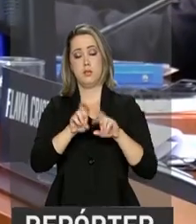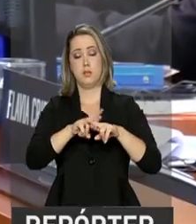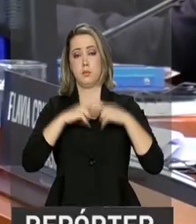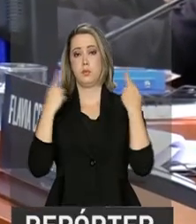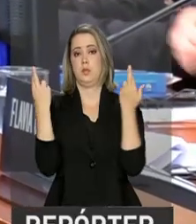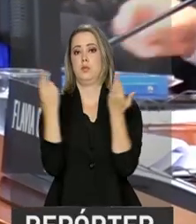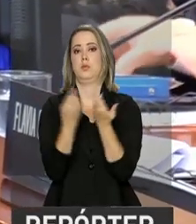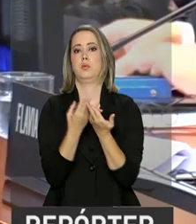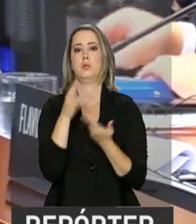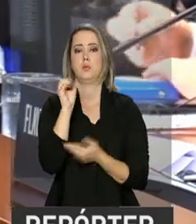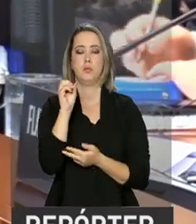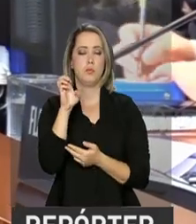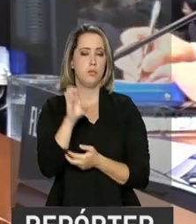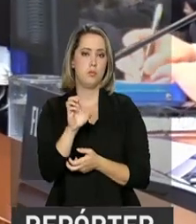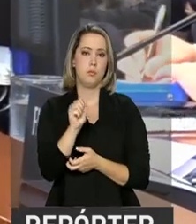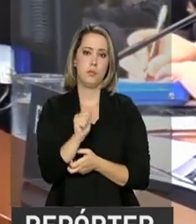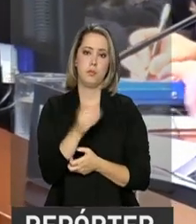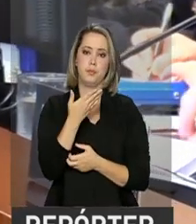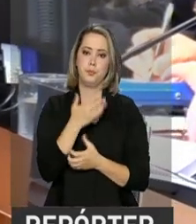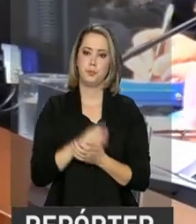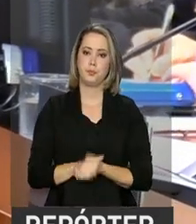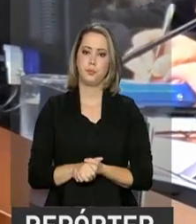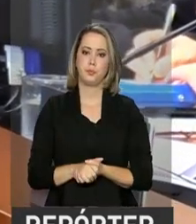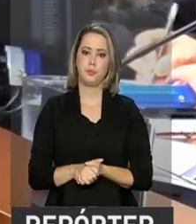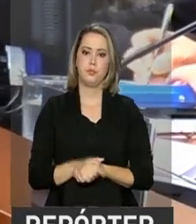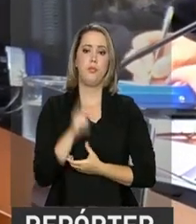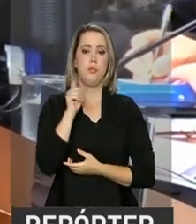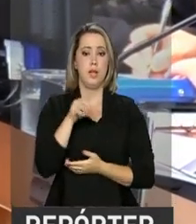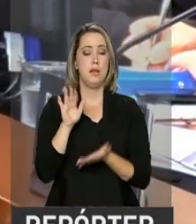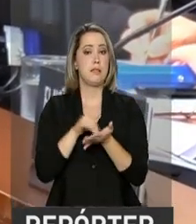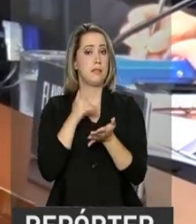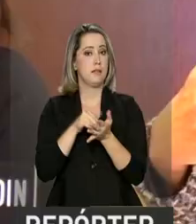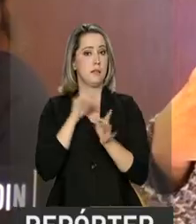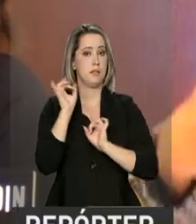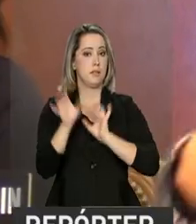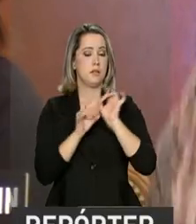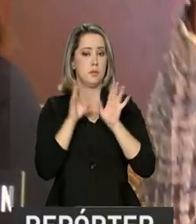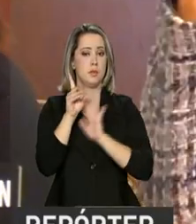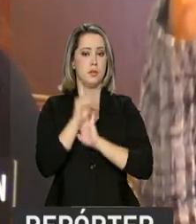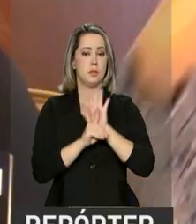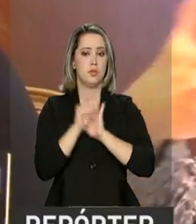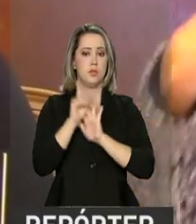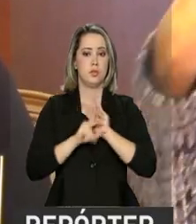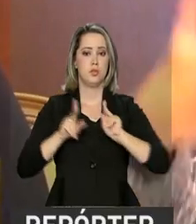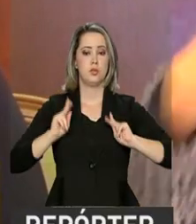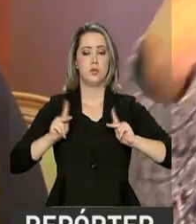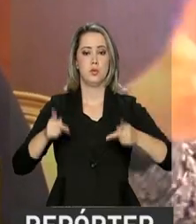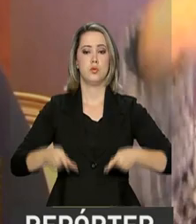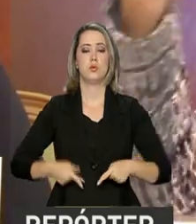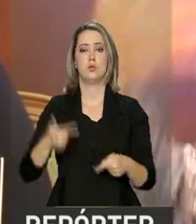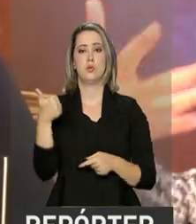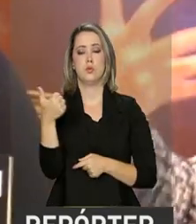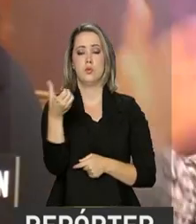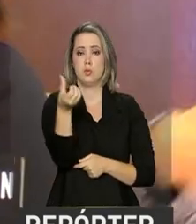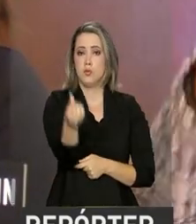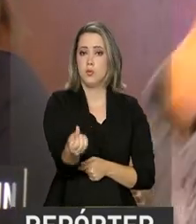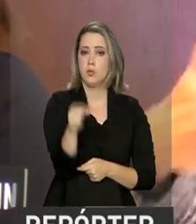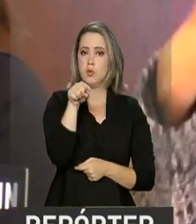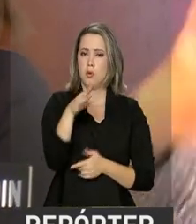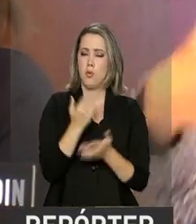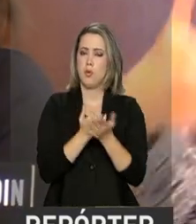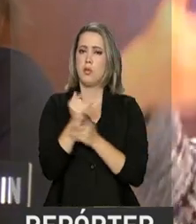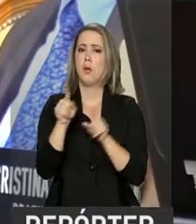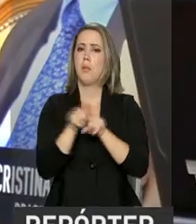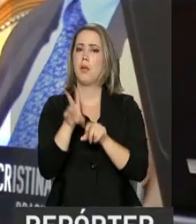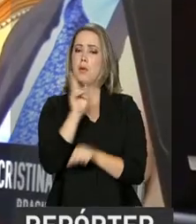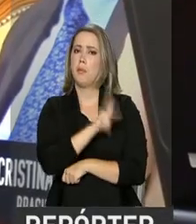Além de secretária especial de Direitos Humanos desde 2016, Flávia Piovesan é professora de Direito